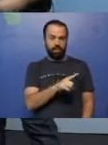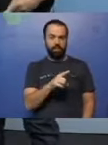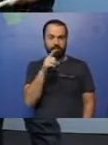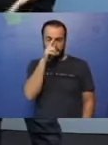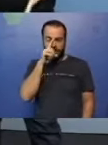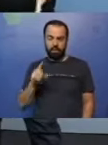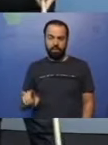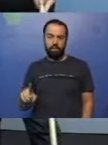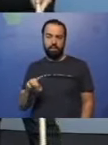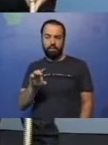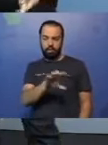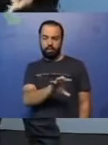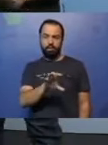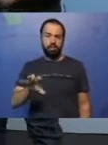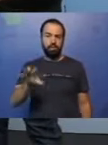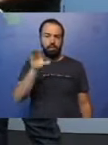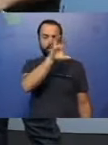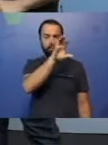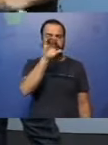Como eu vou tentar dividindo no meio,